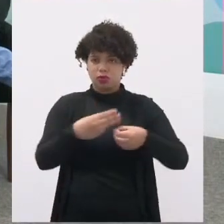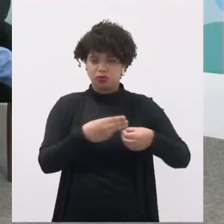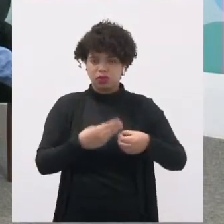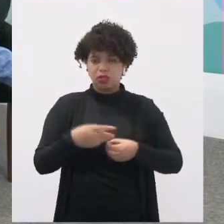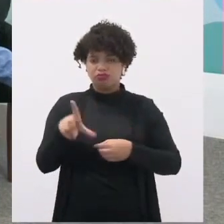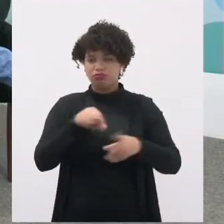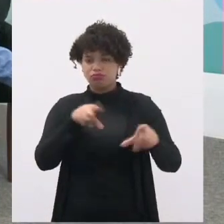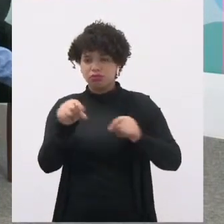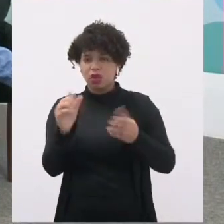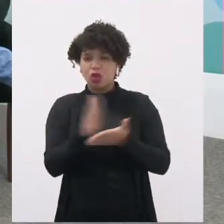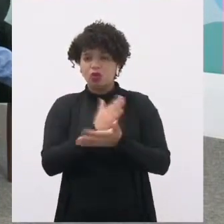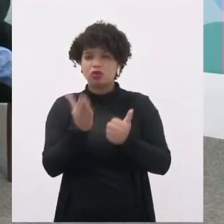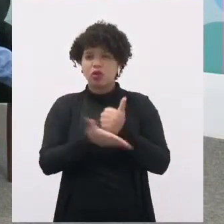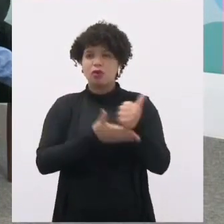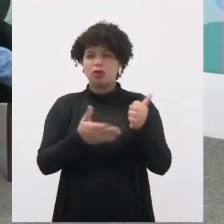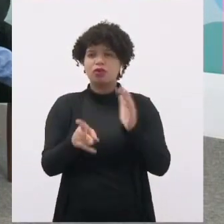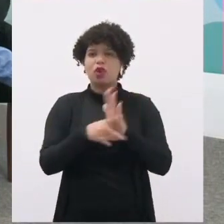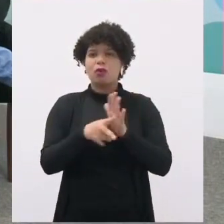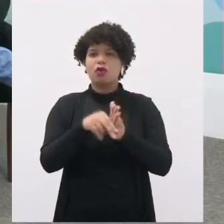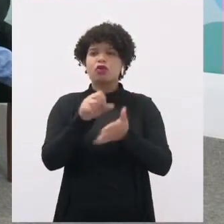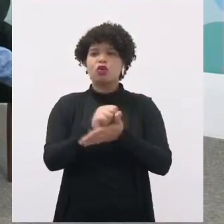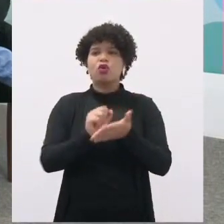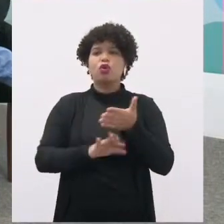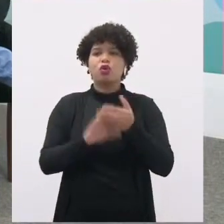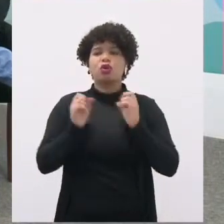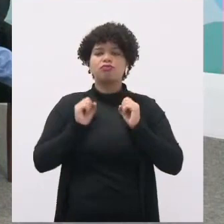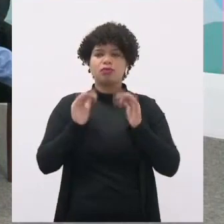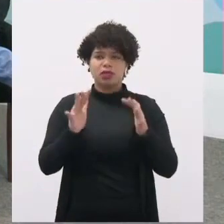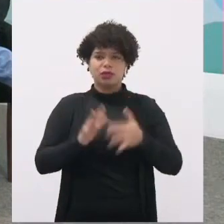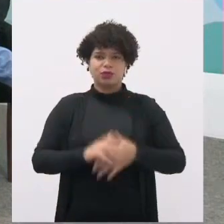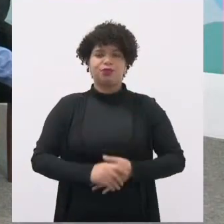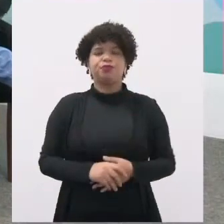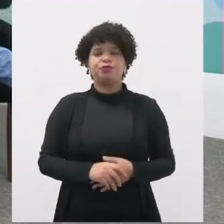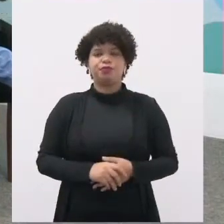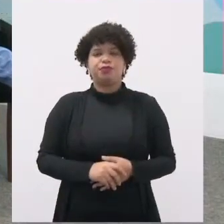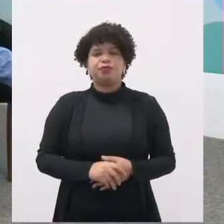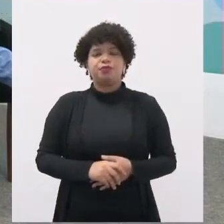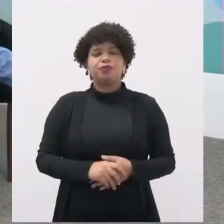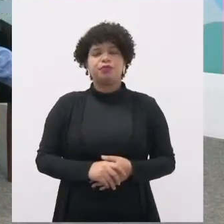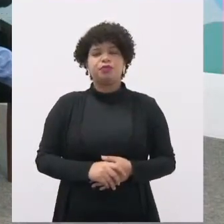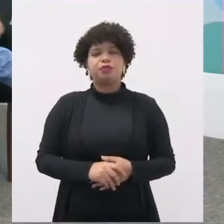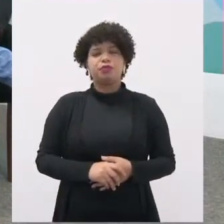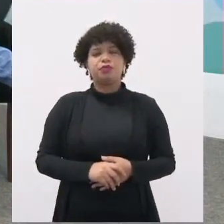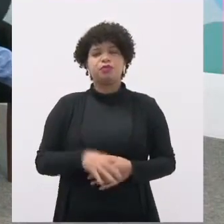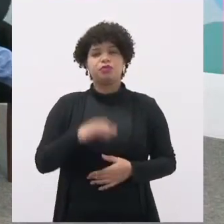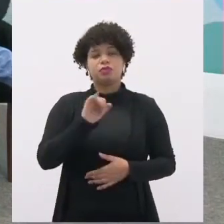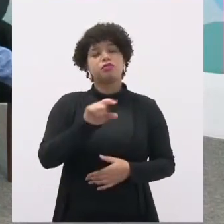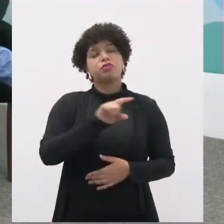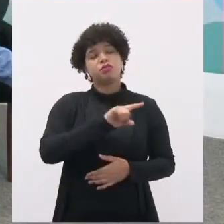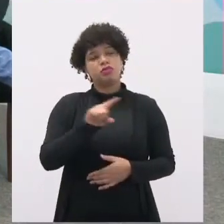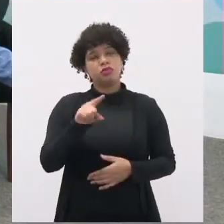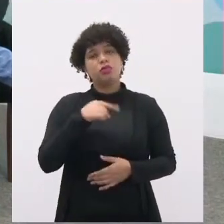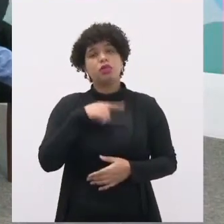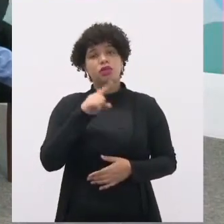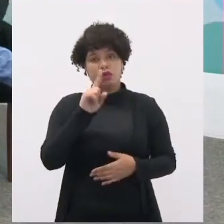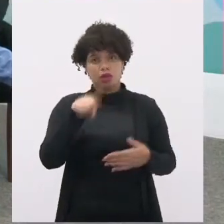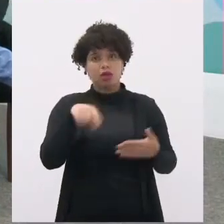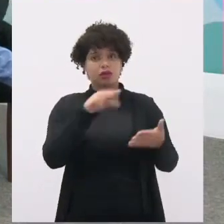aspectos dos princípios do fundamento do currículo em ação. Lembrando que essas formações, elas vão ser